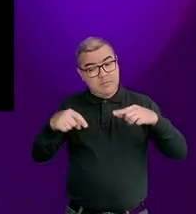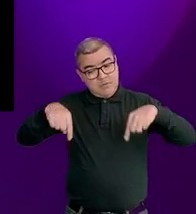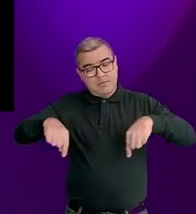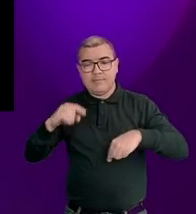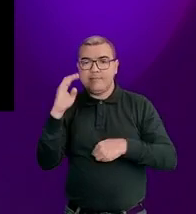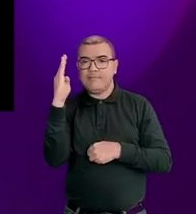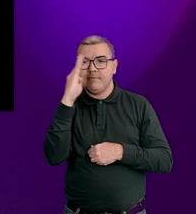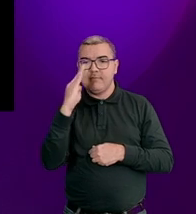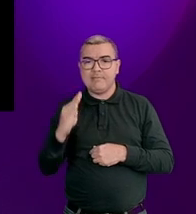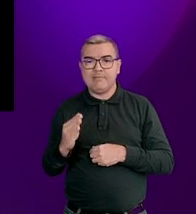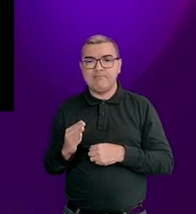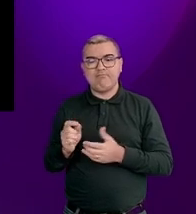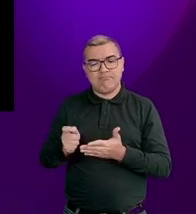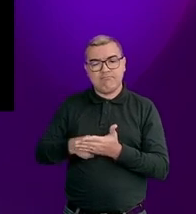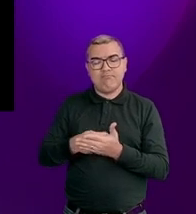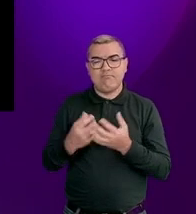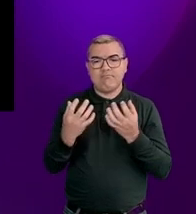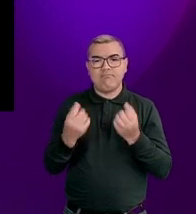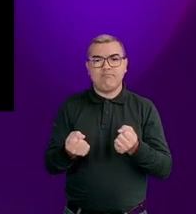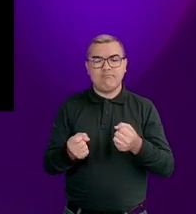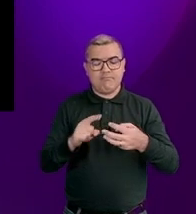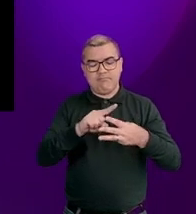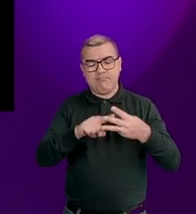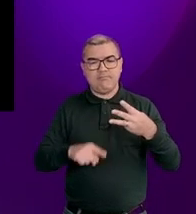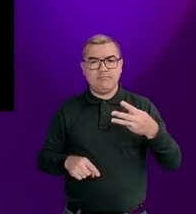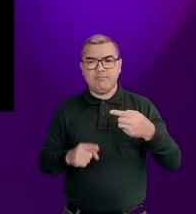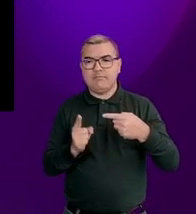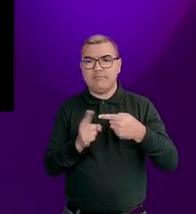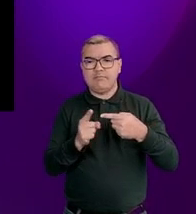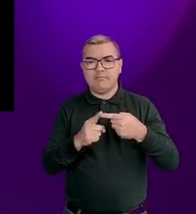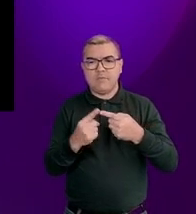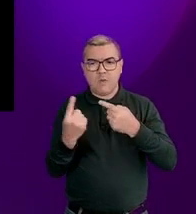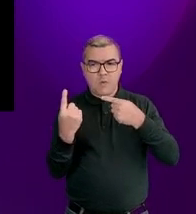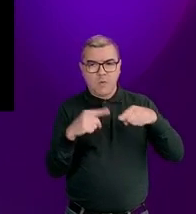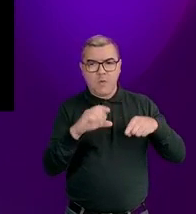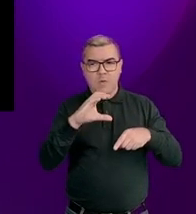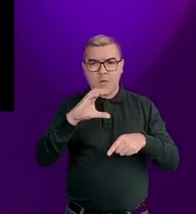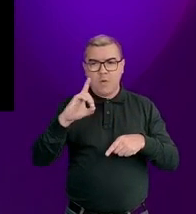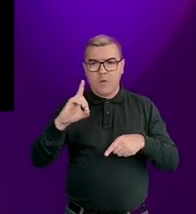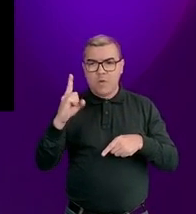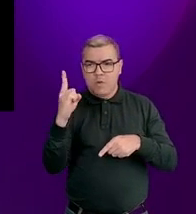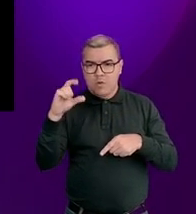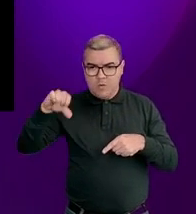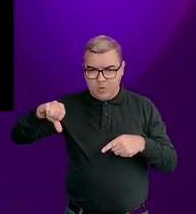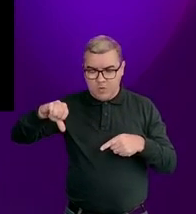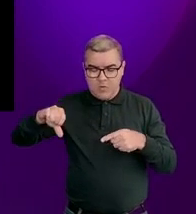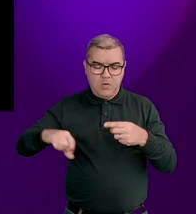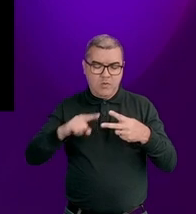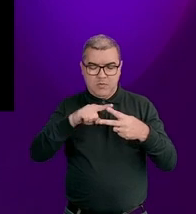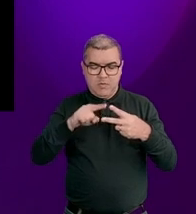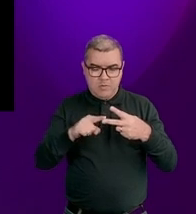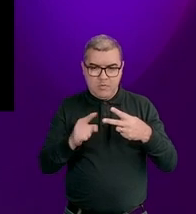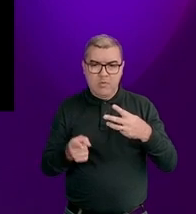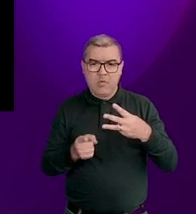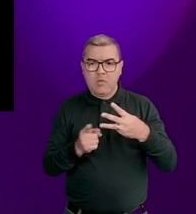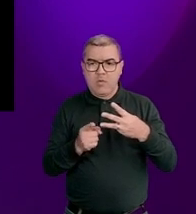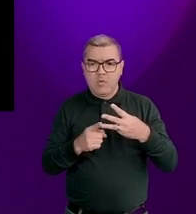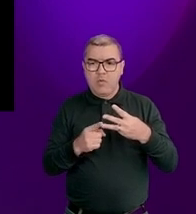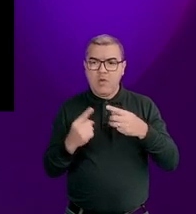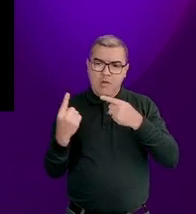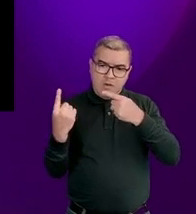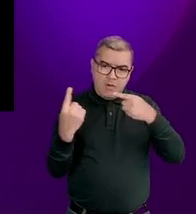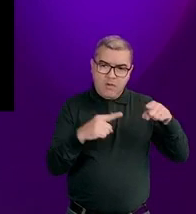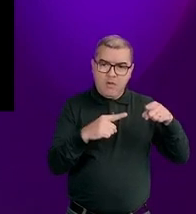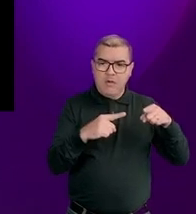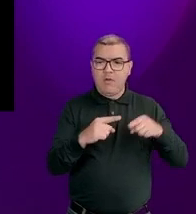Brasil. São 2 construtos anti-CD19 e um anti-BCMA. O totalmente aprovado, que quer dizer